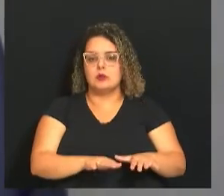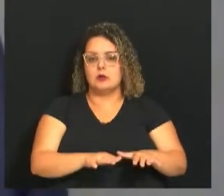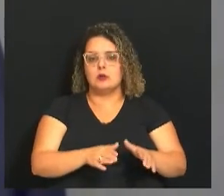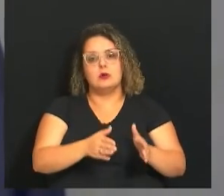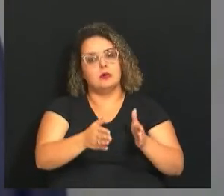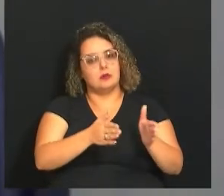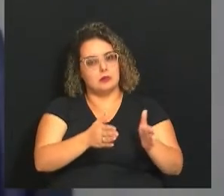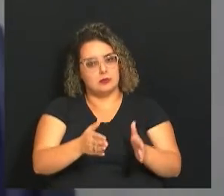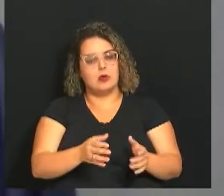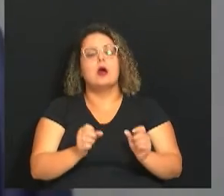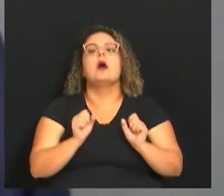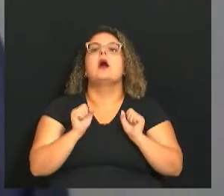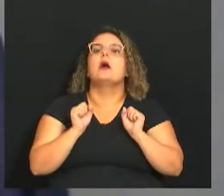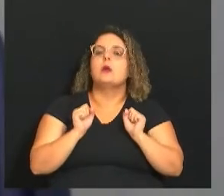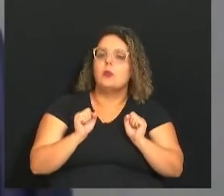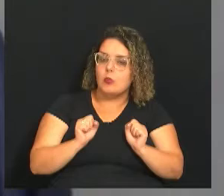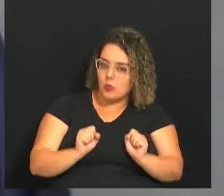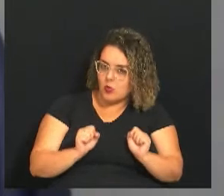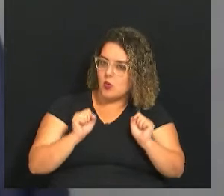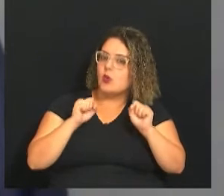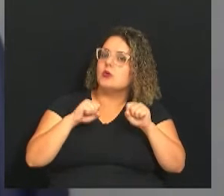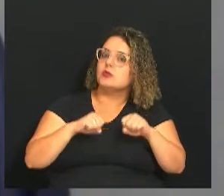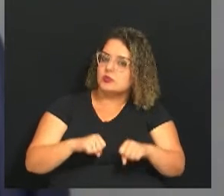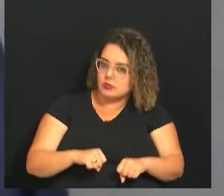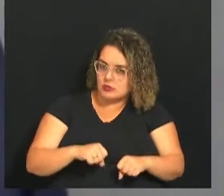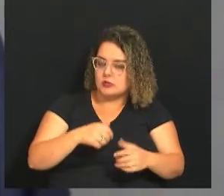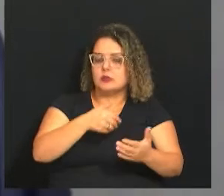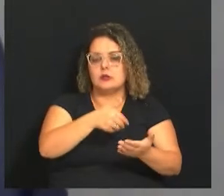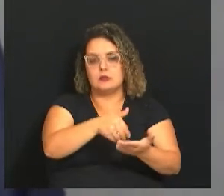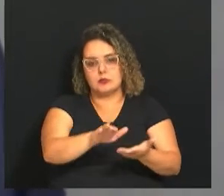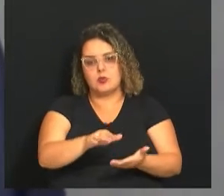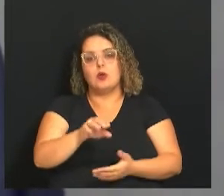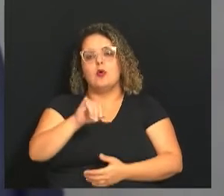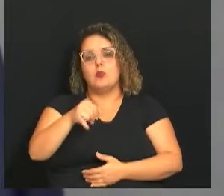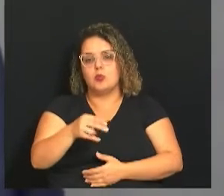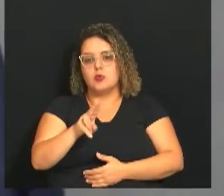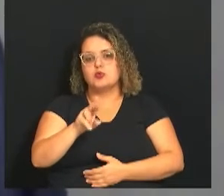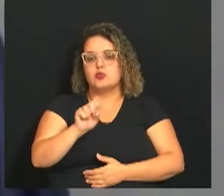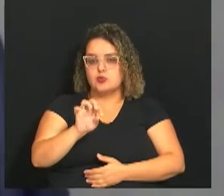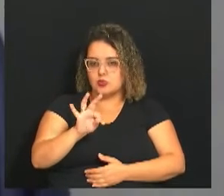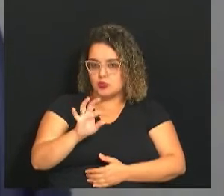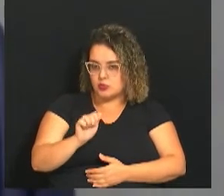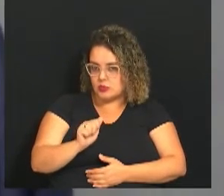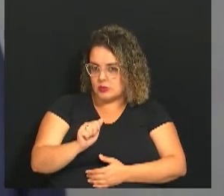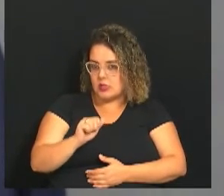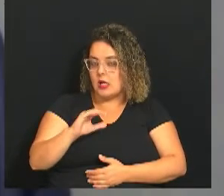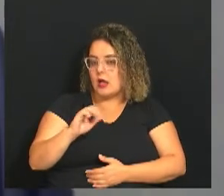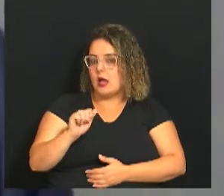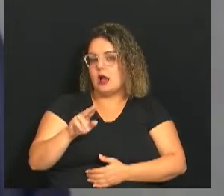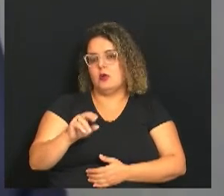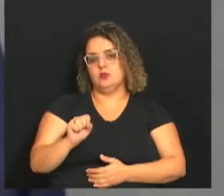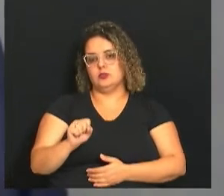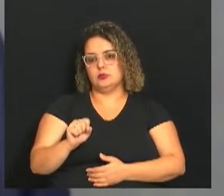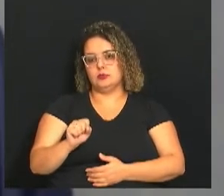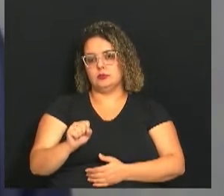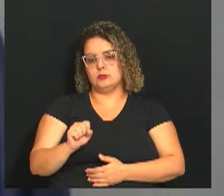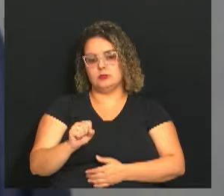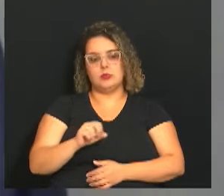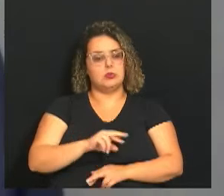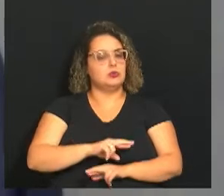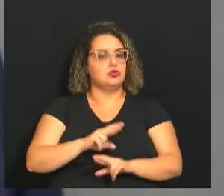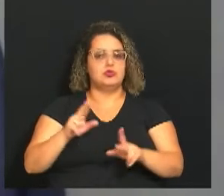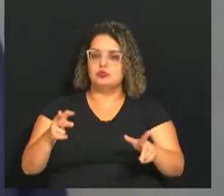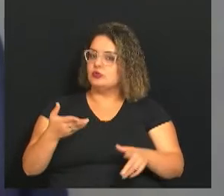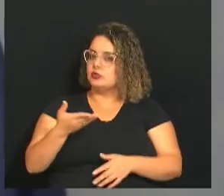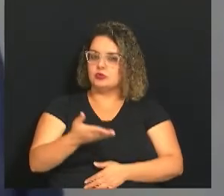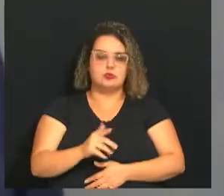gente pode, aí sim, fazer uma demissão por justa causa. Salvo o contrário, a gente não vai conseguir